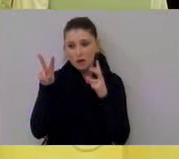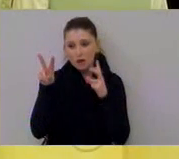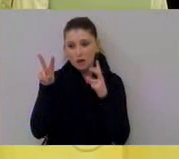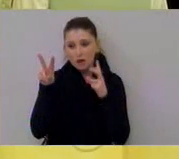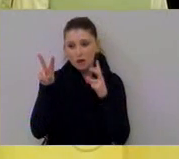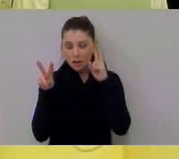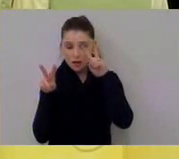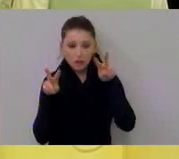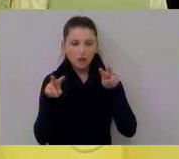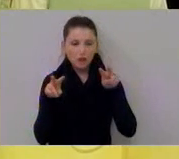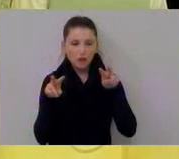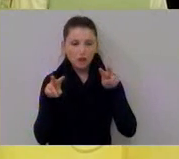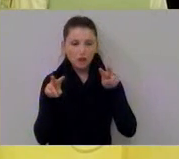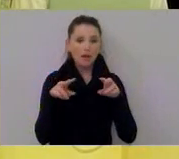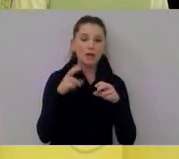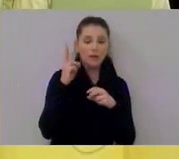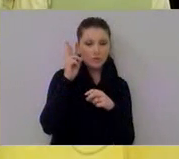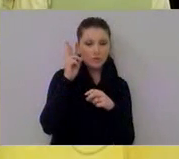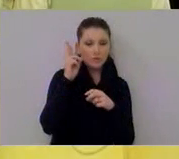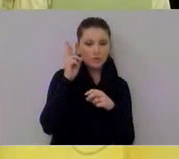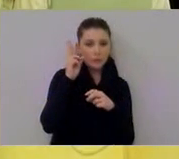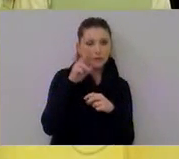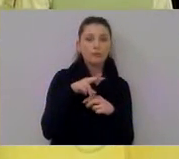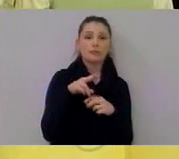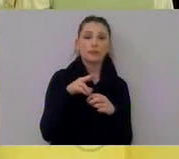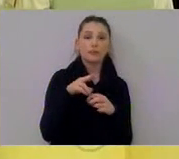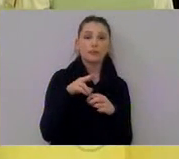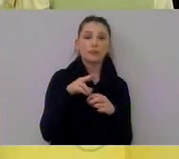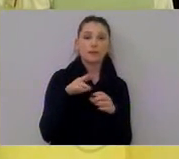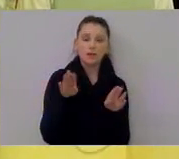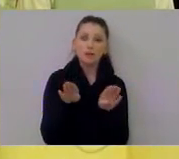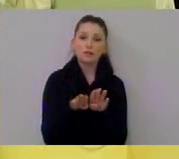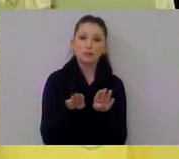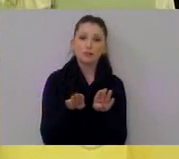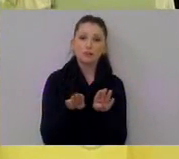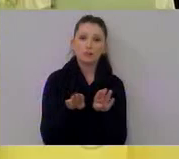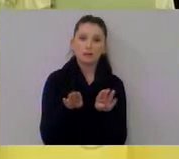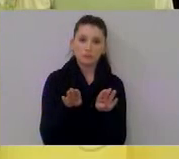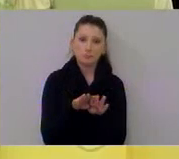têm potencial para isso, porque são líderes,